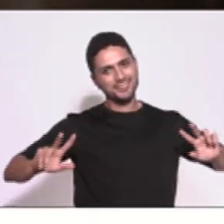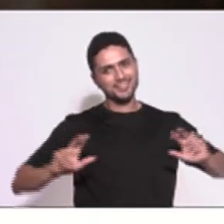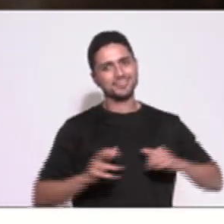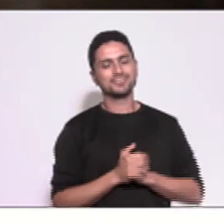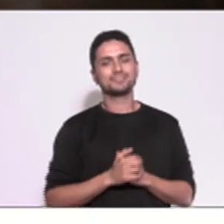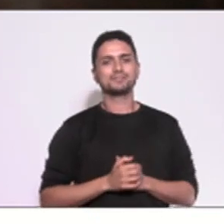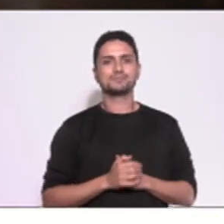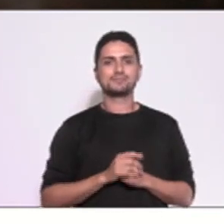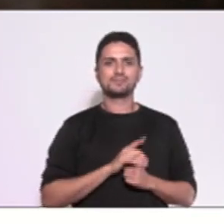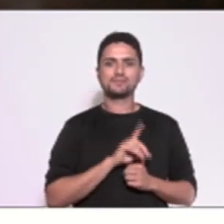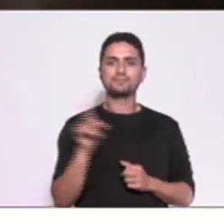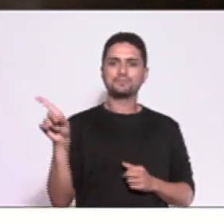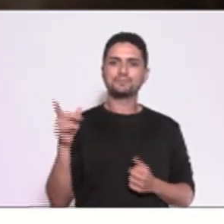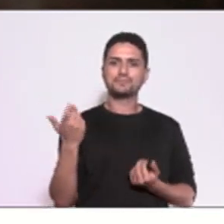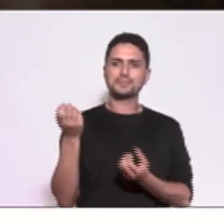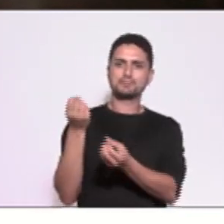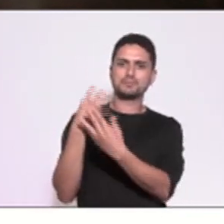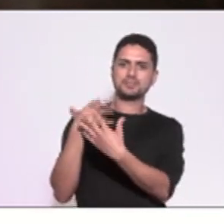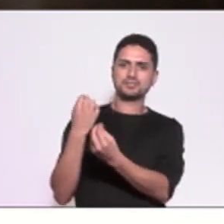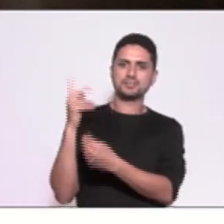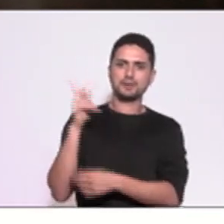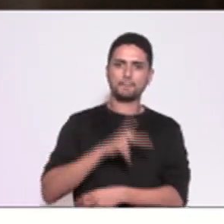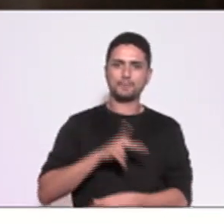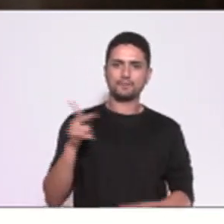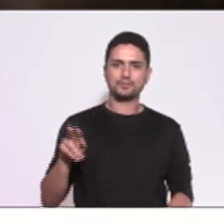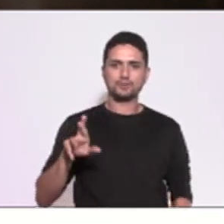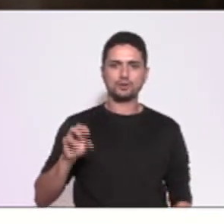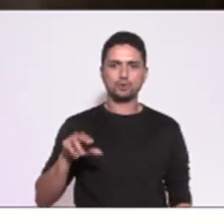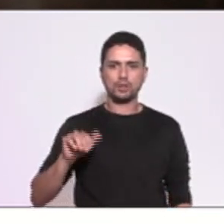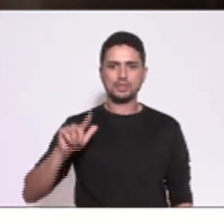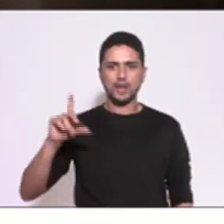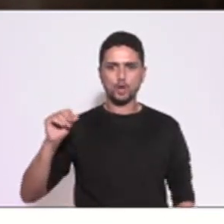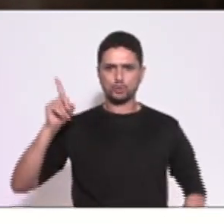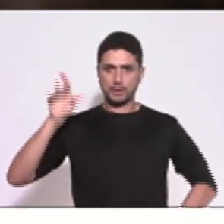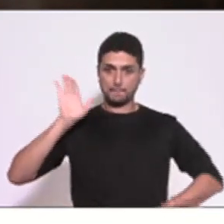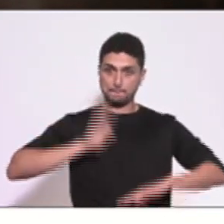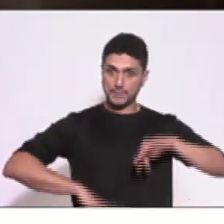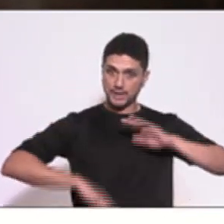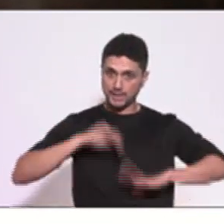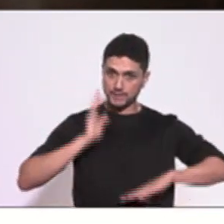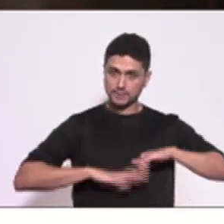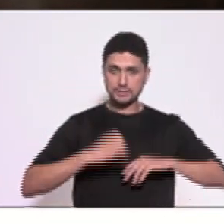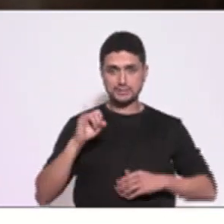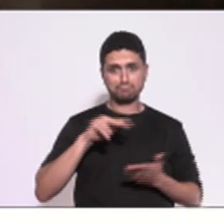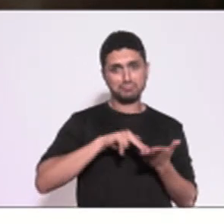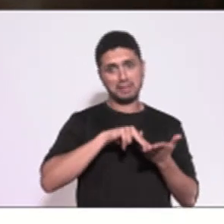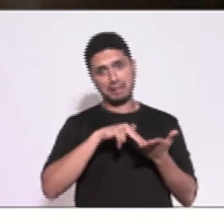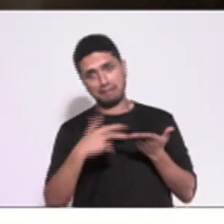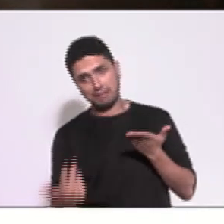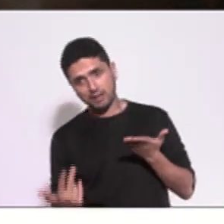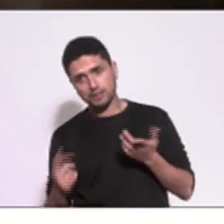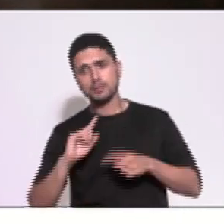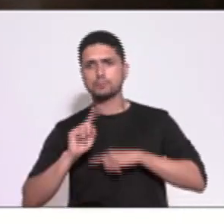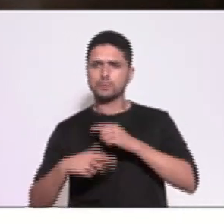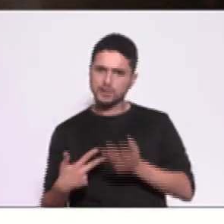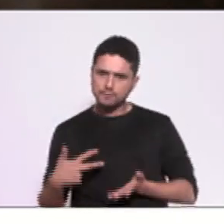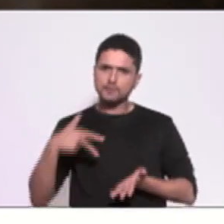Essa a modalidade de ensino do professor Ronaldo, a prática. E se cair, levanta e vamos embora em